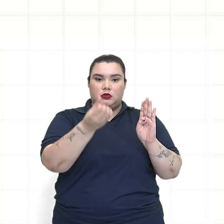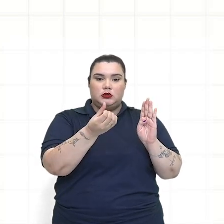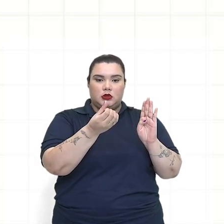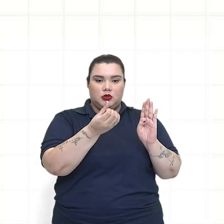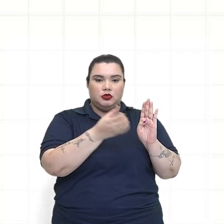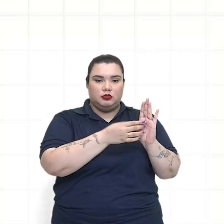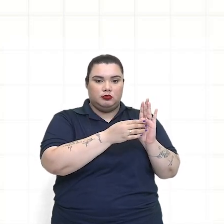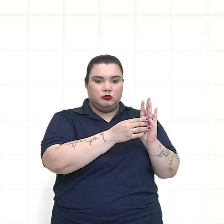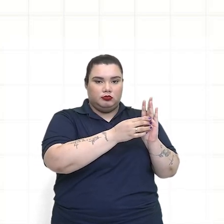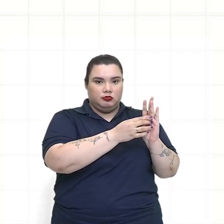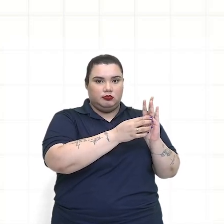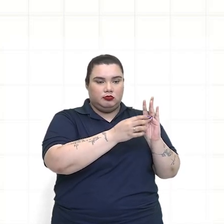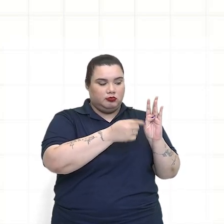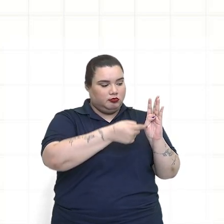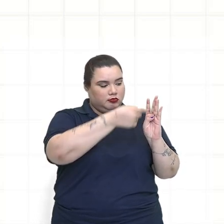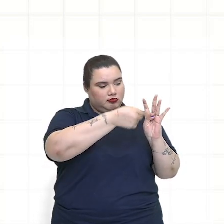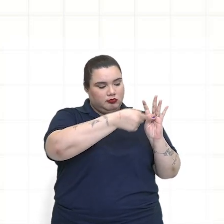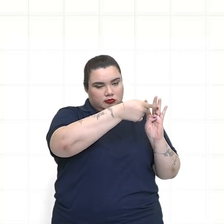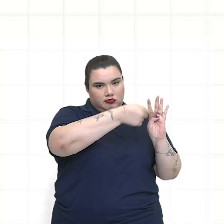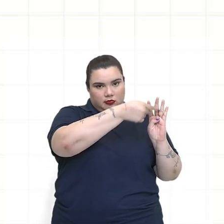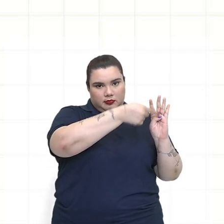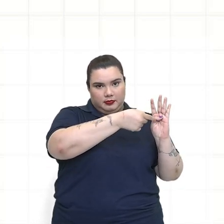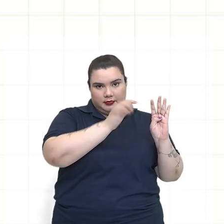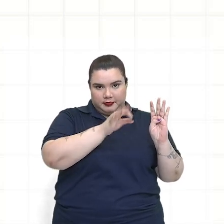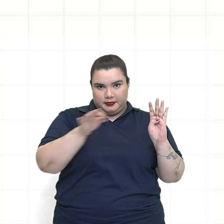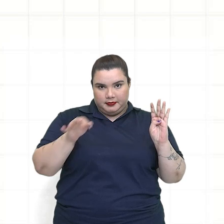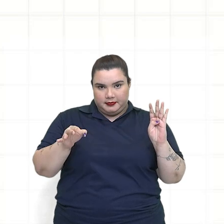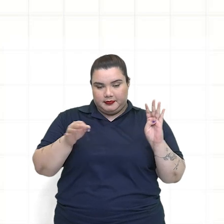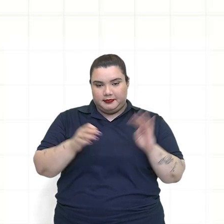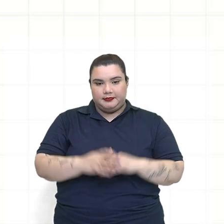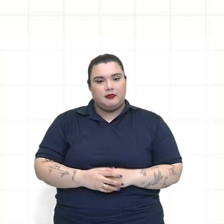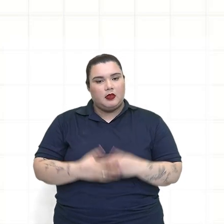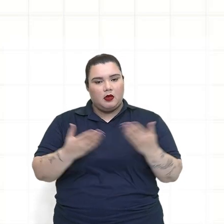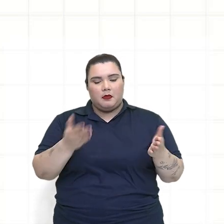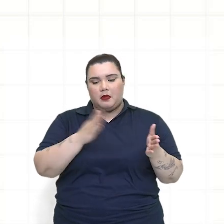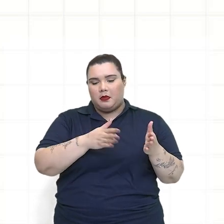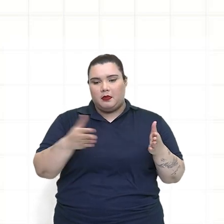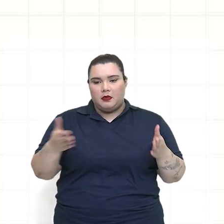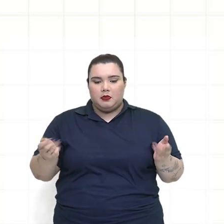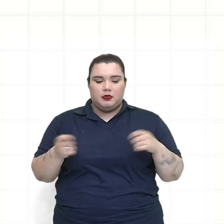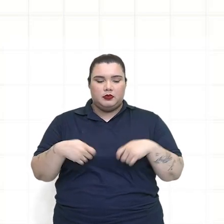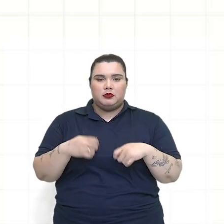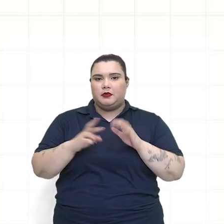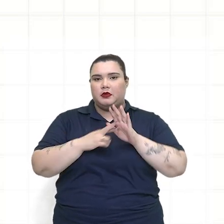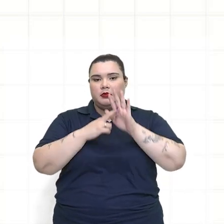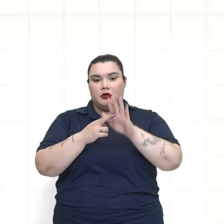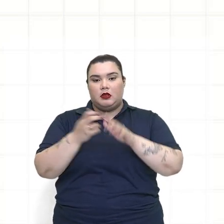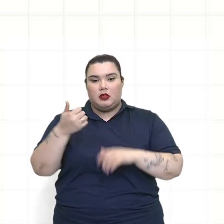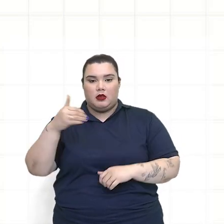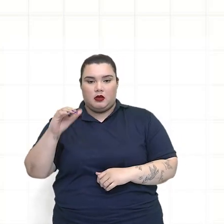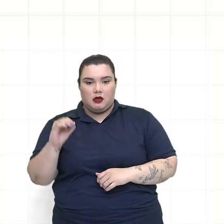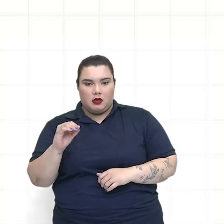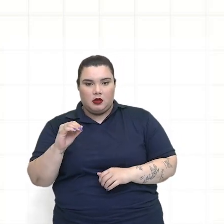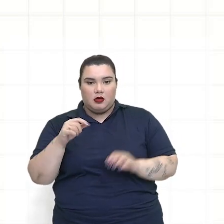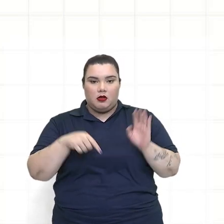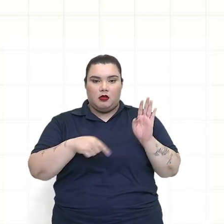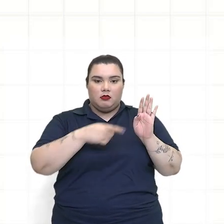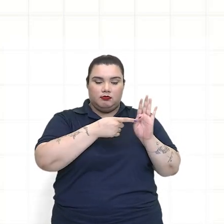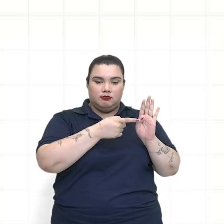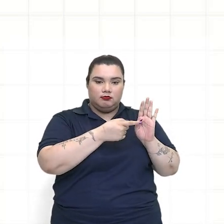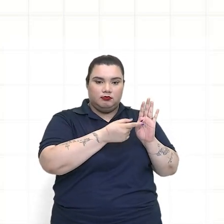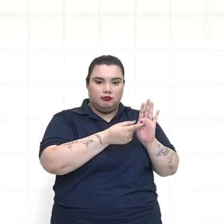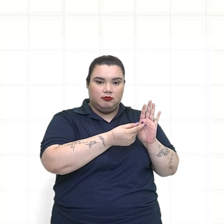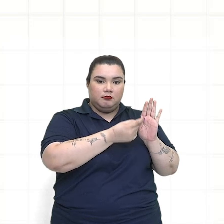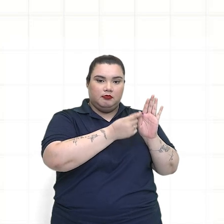aqui, certo? Aqui, ó. E assim sucessivamente. Se eu fosse representar o 10, esse polegar aqui,